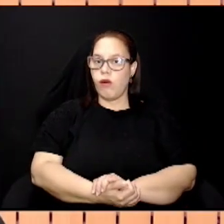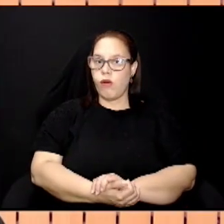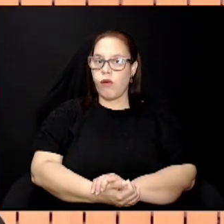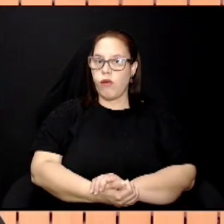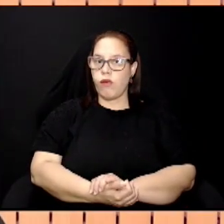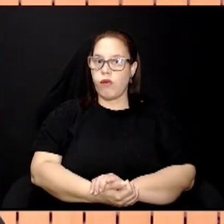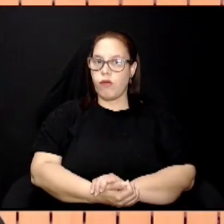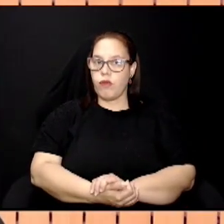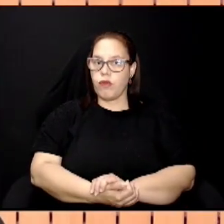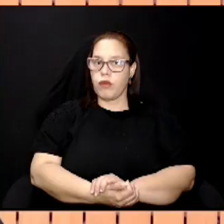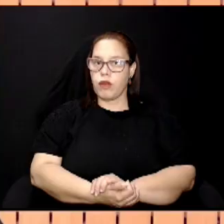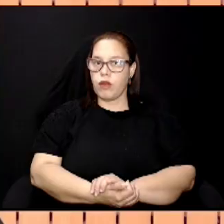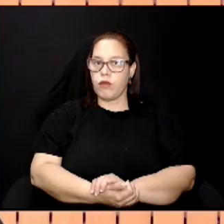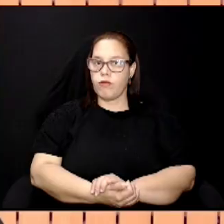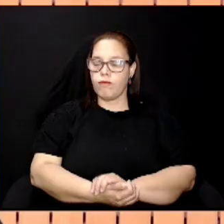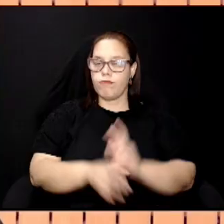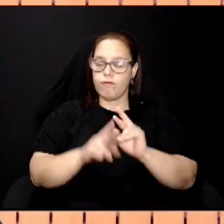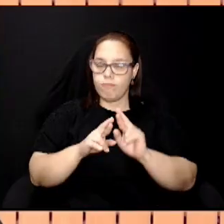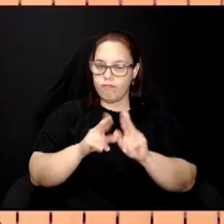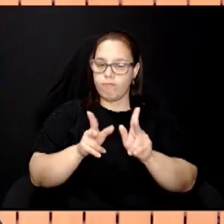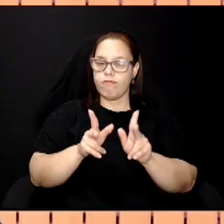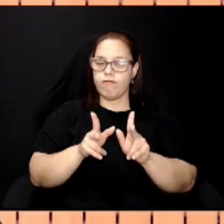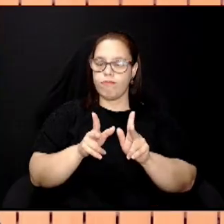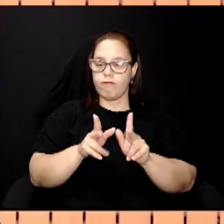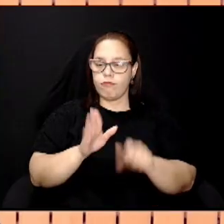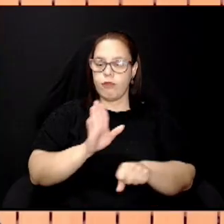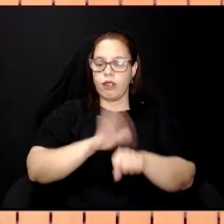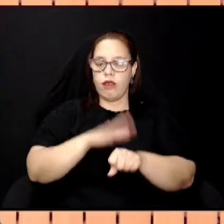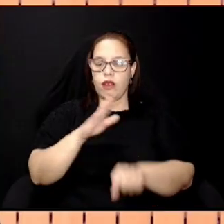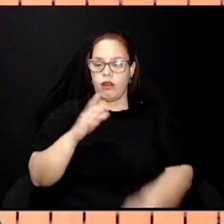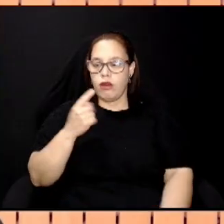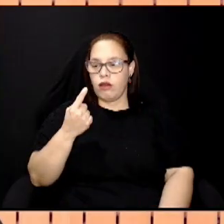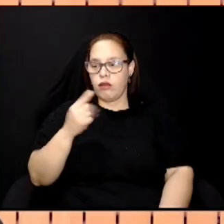Uma distinção que, mais do que uma homenagem,